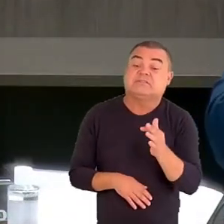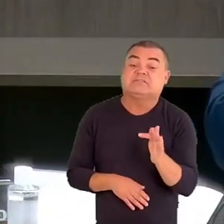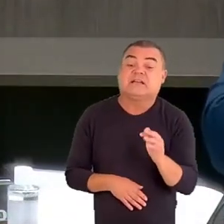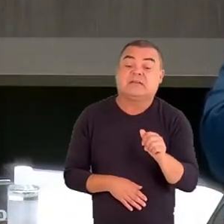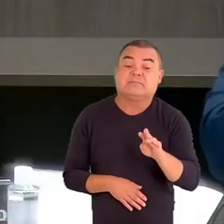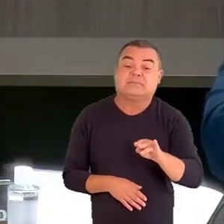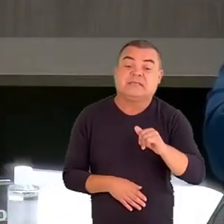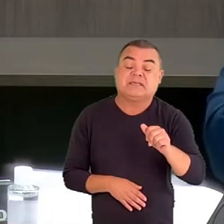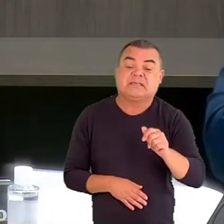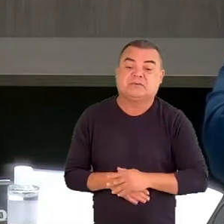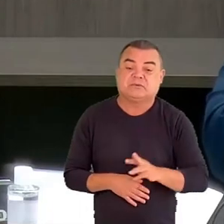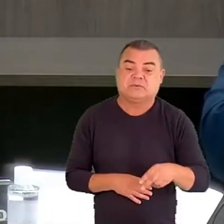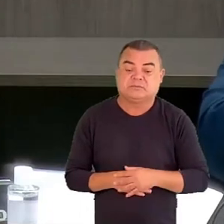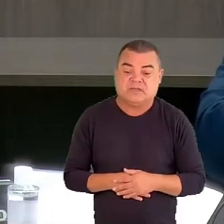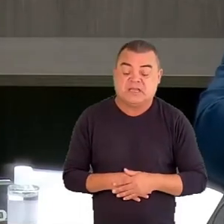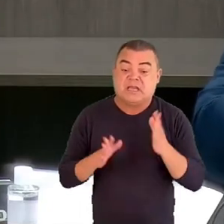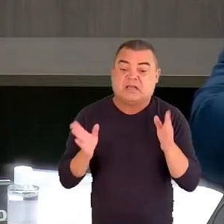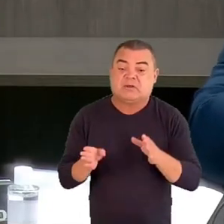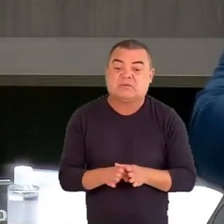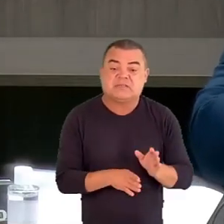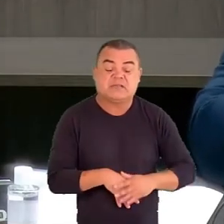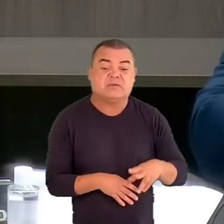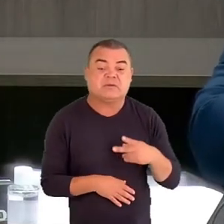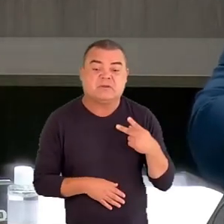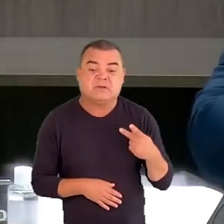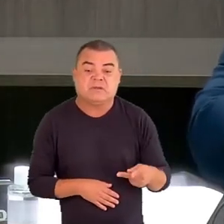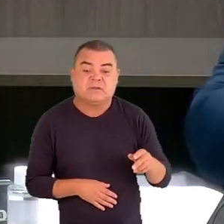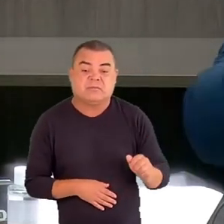Paulo Passos, salvo engano, pela ordem. Depois, Adílio.